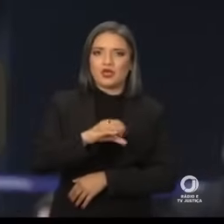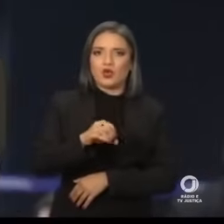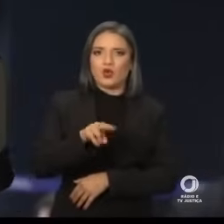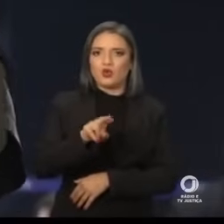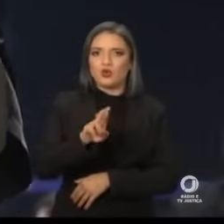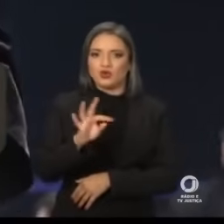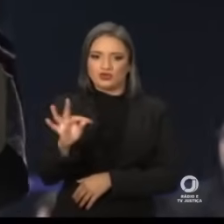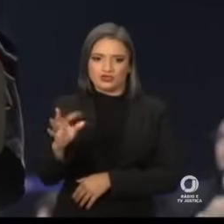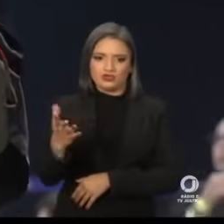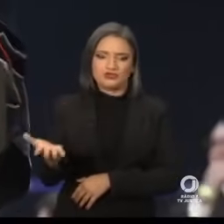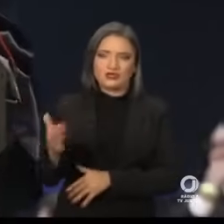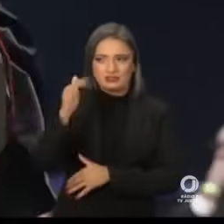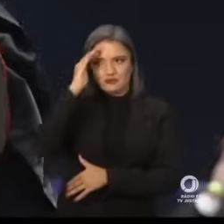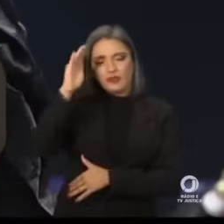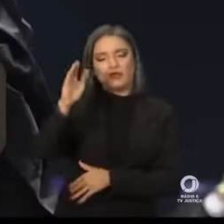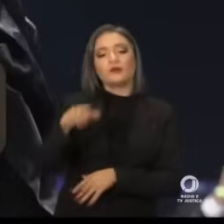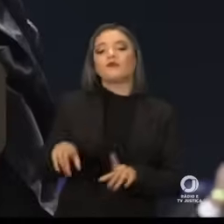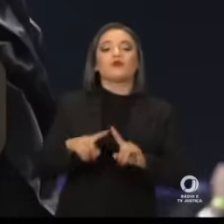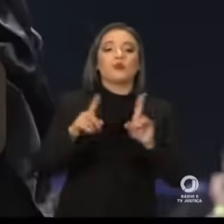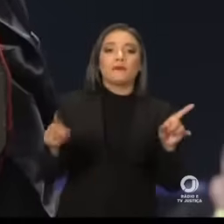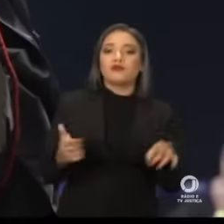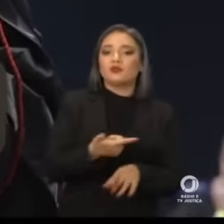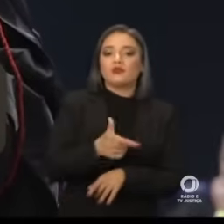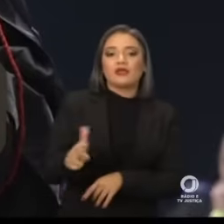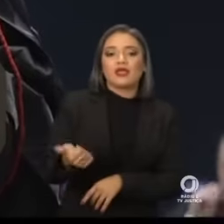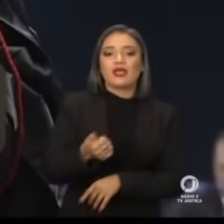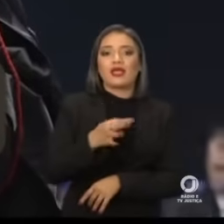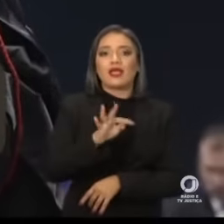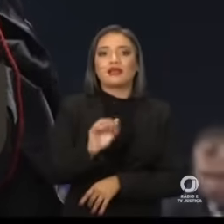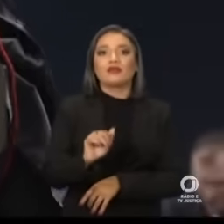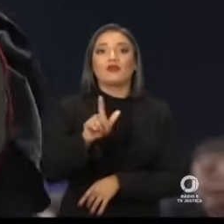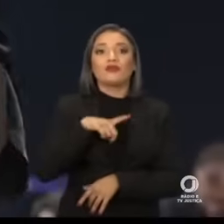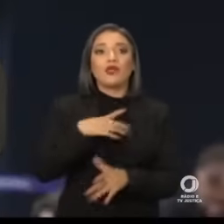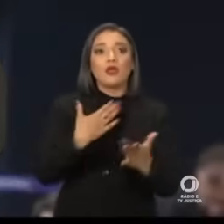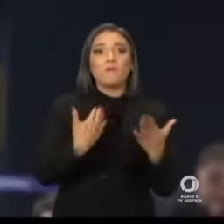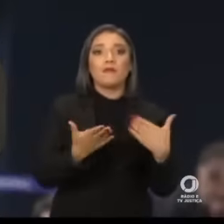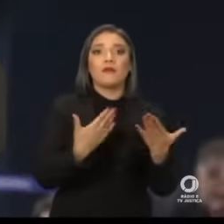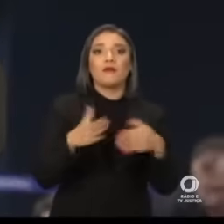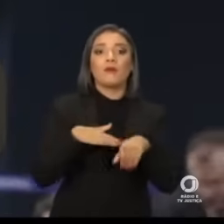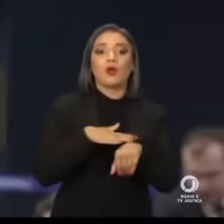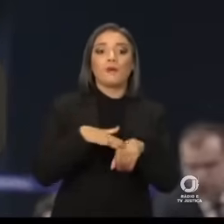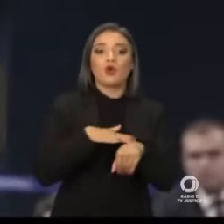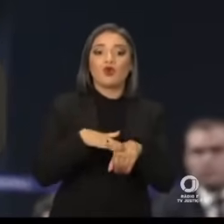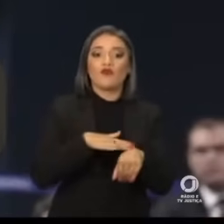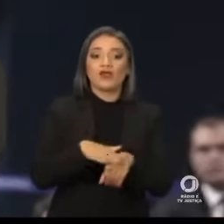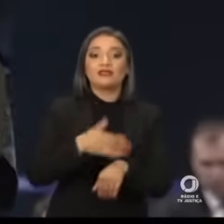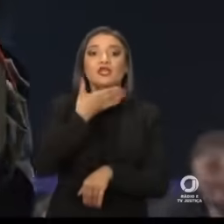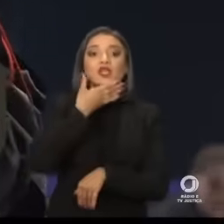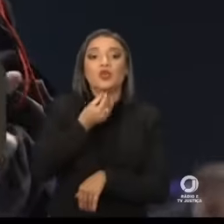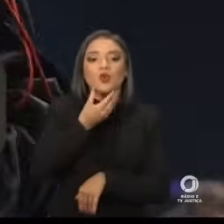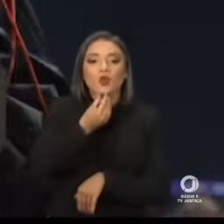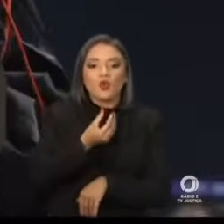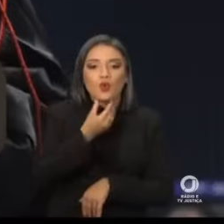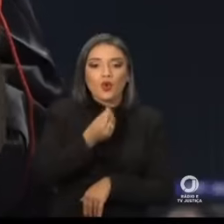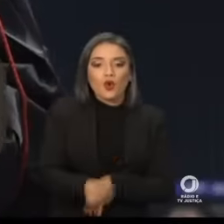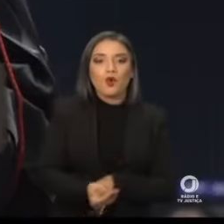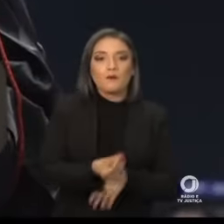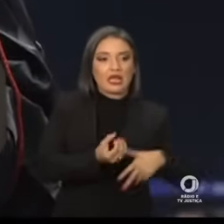tem ata. Não tem. O que tem é uma conversa em que ele está revelando a delação para